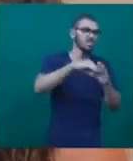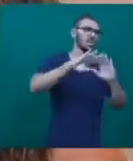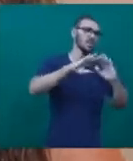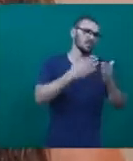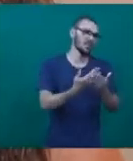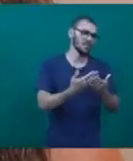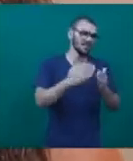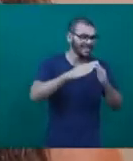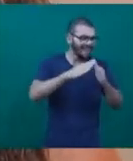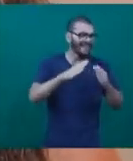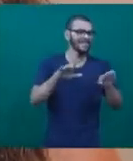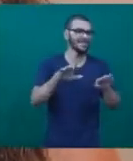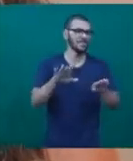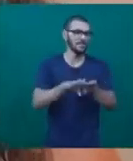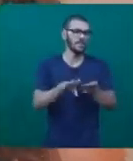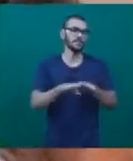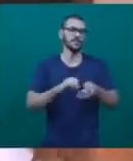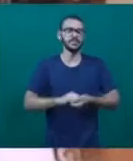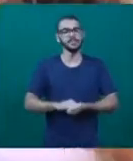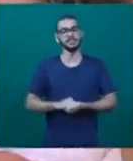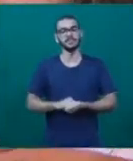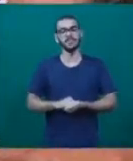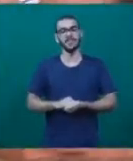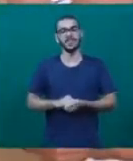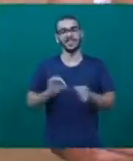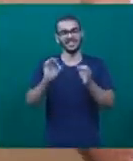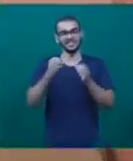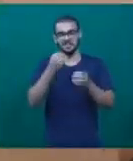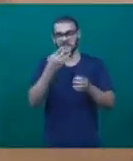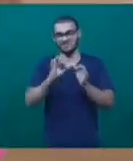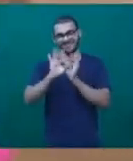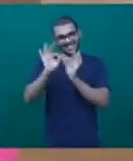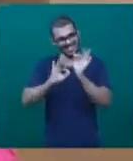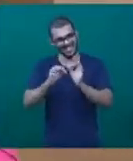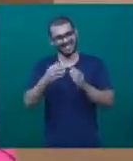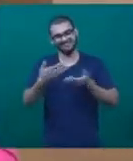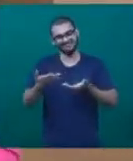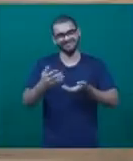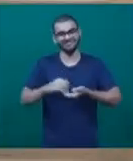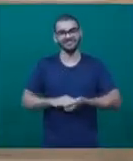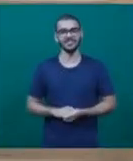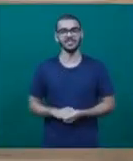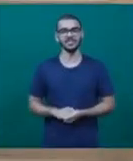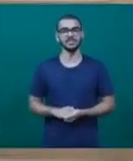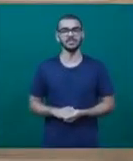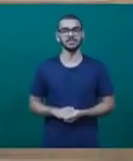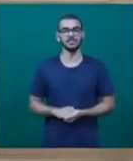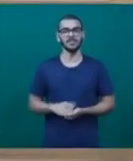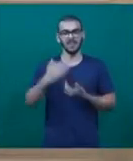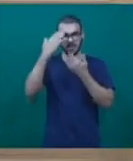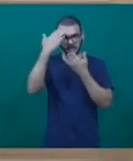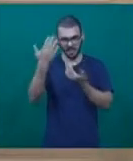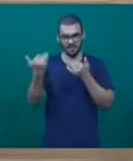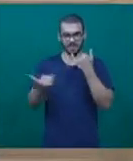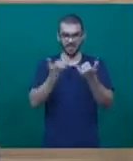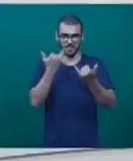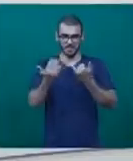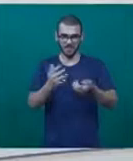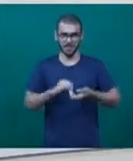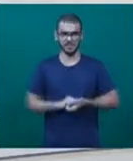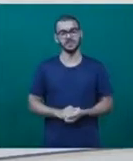casa. Professora, parabéns pelo projeto, iniciativa. É com você, Flávio. Obrigado, Gislene, então, pelas